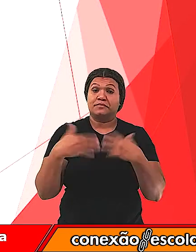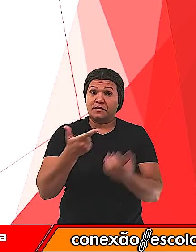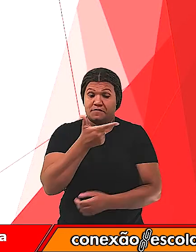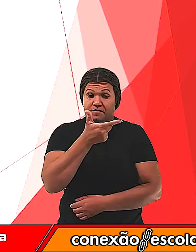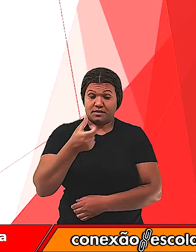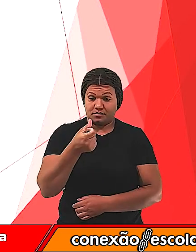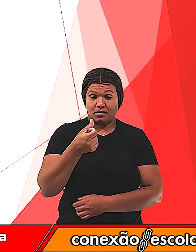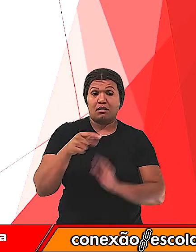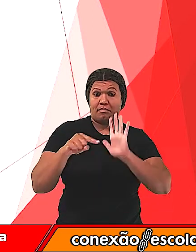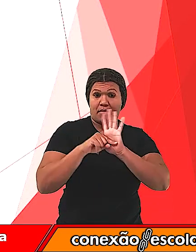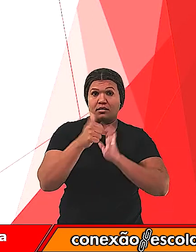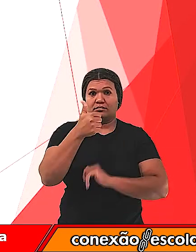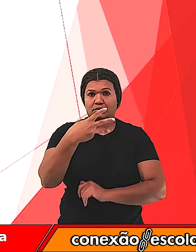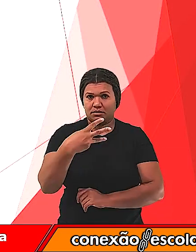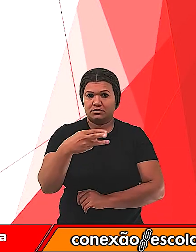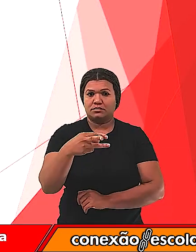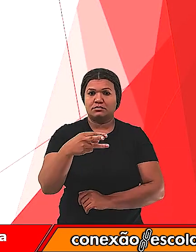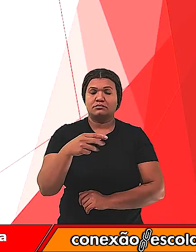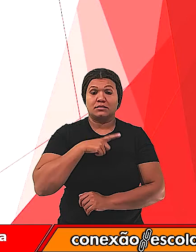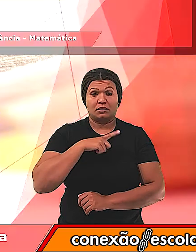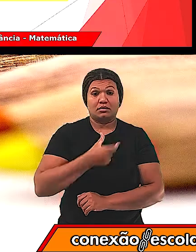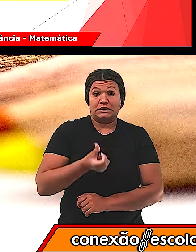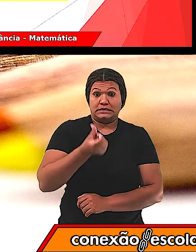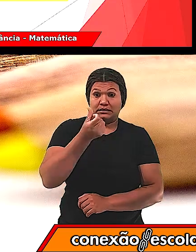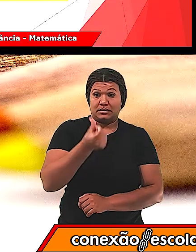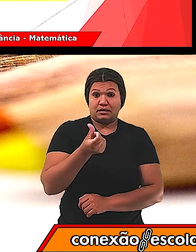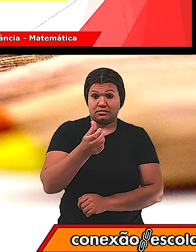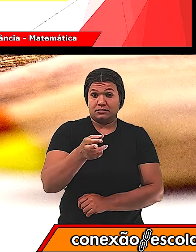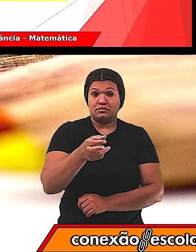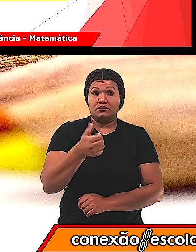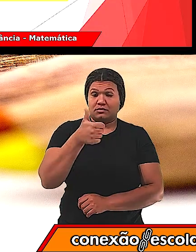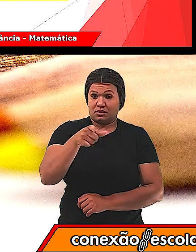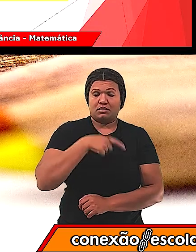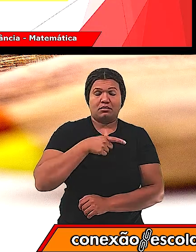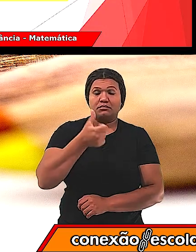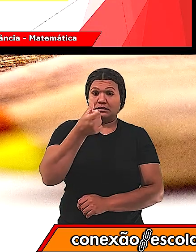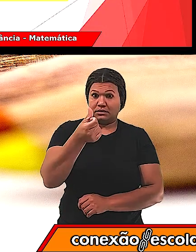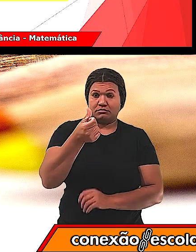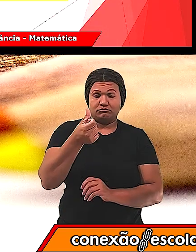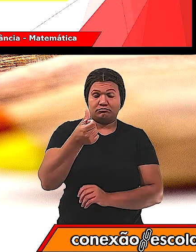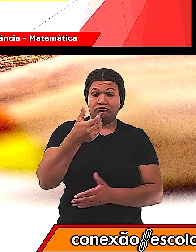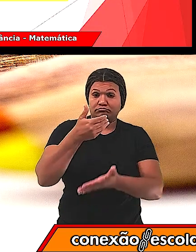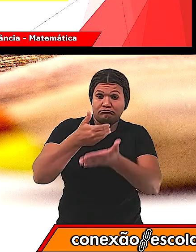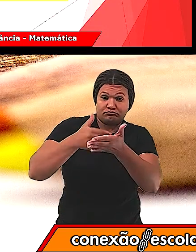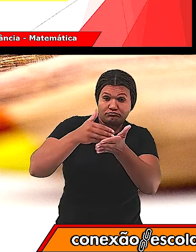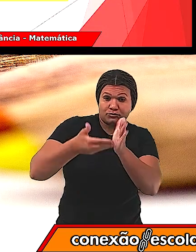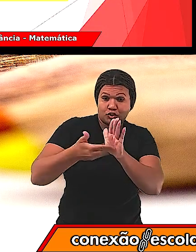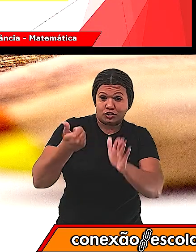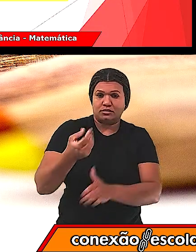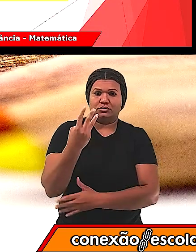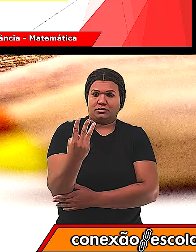26 menos 13, 6. Você tem 6. Você tira 3. Tirou 3. 1,